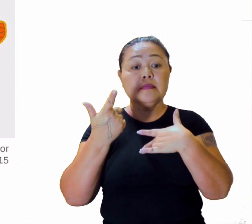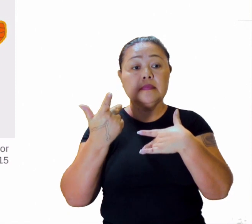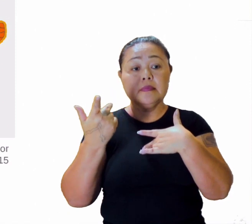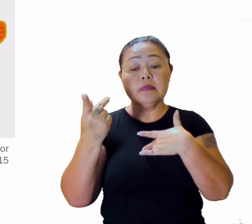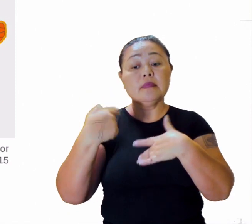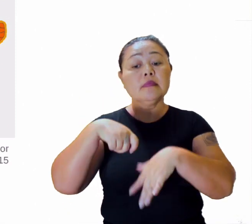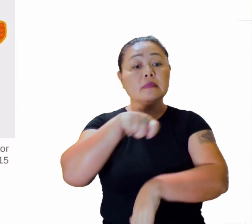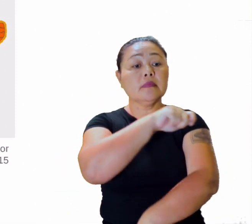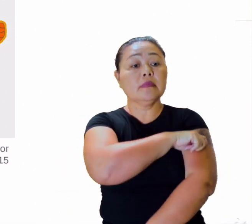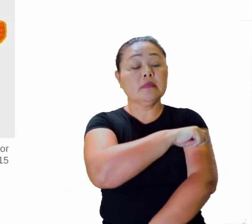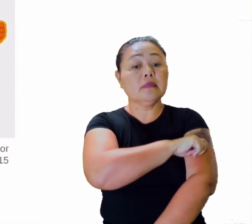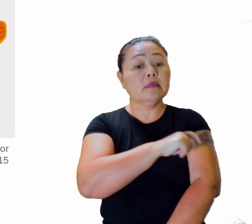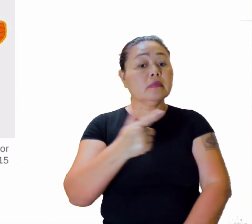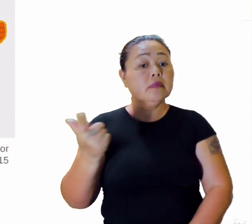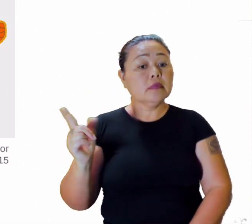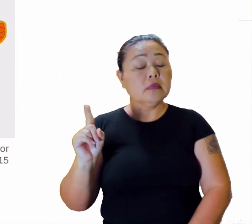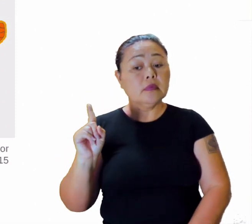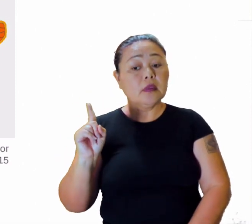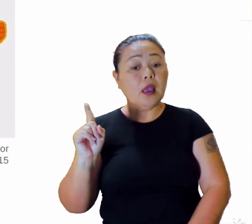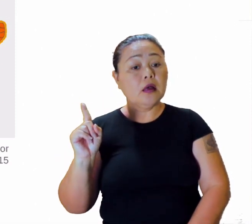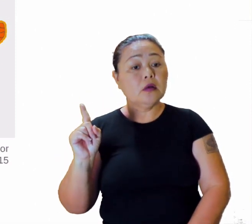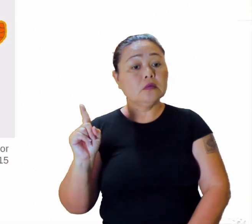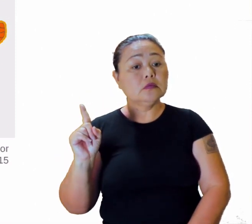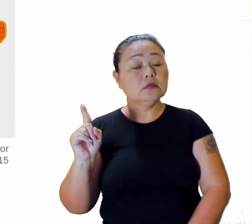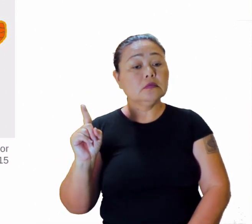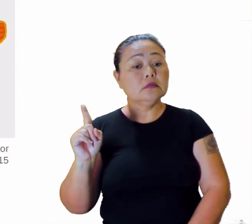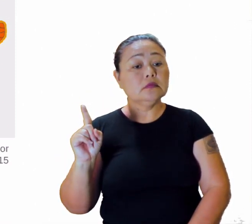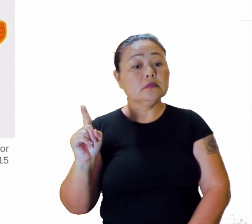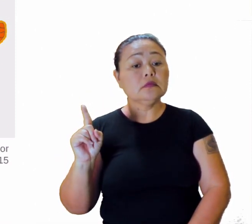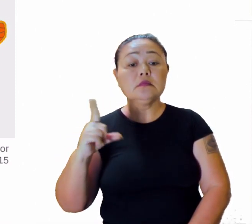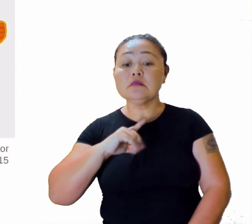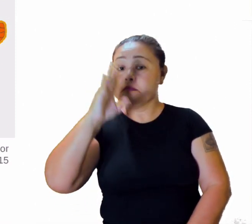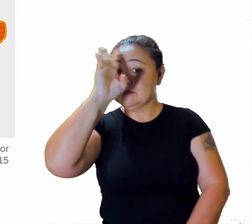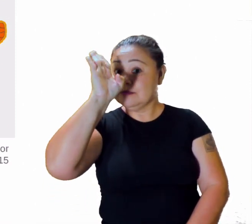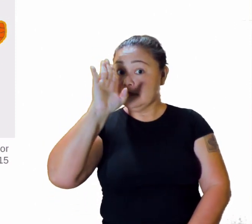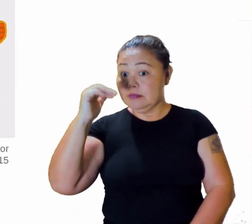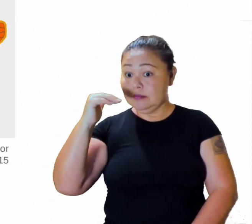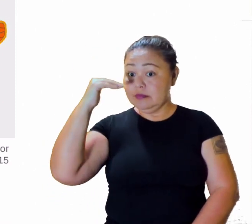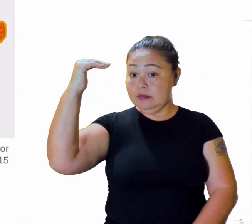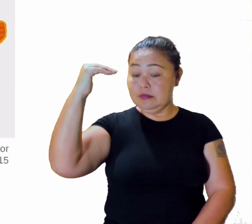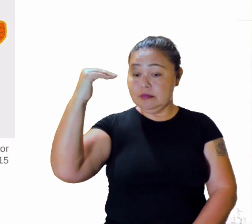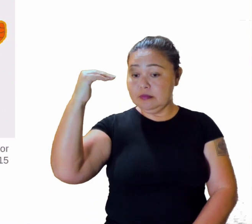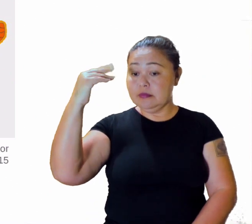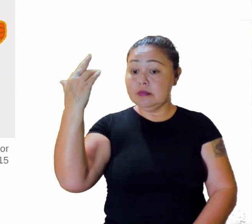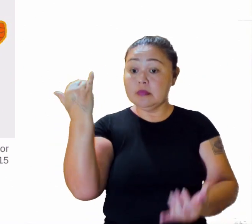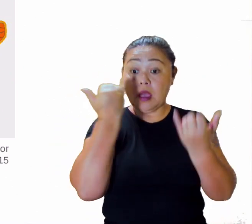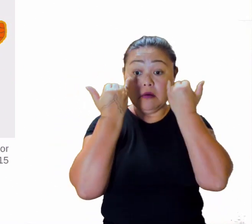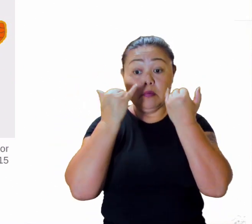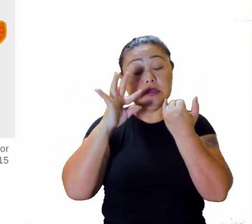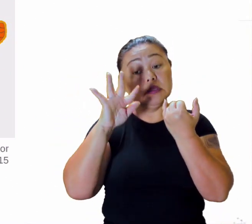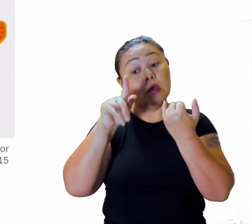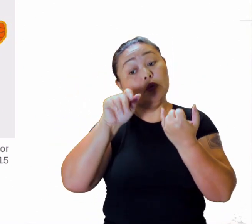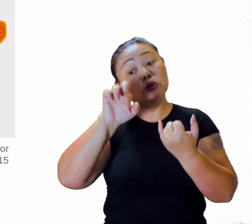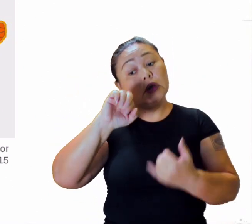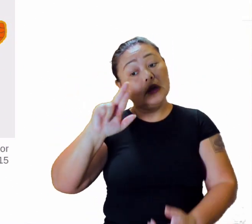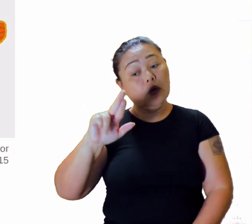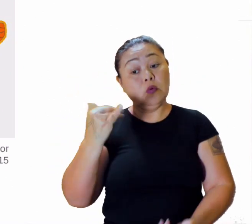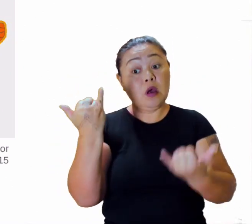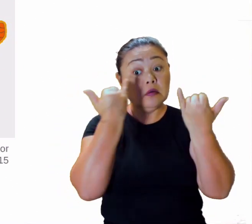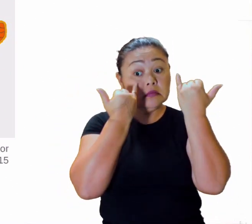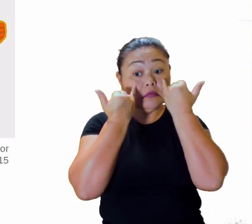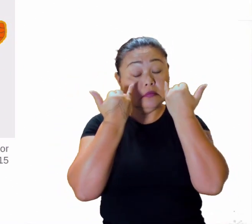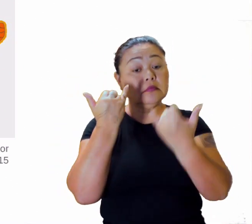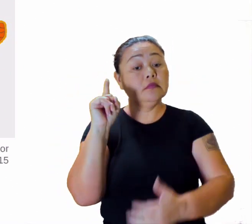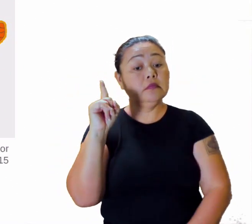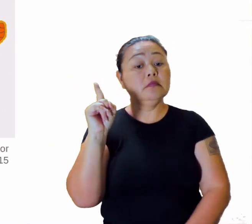o aluno não levar em consideração o Brasil aqui, ó, porque isso aqui é informação geral.